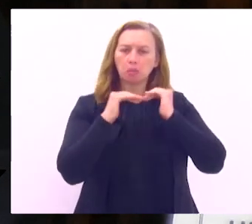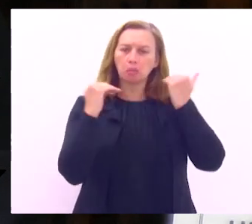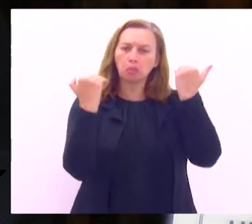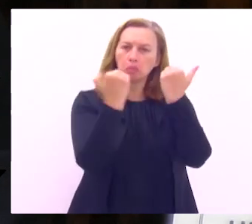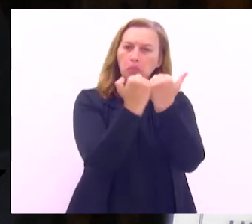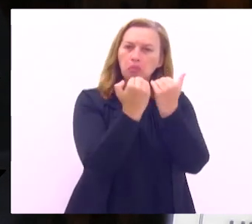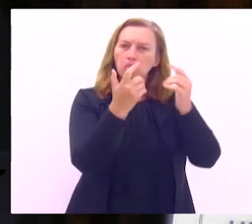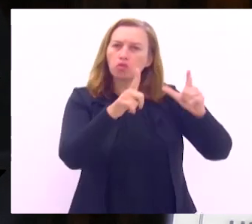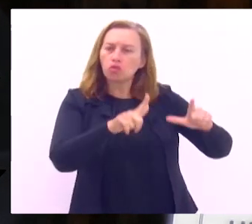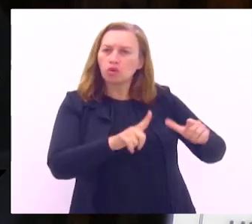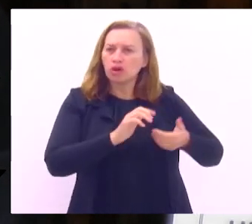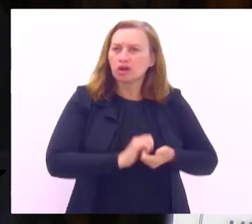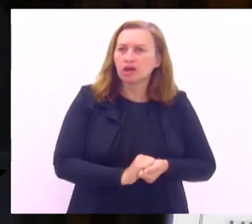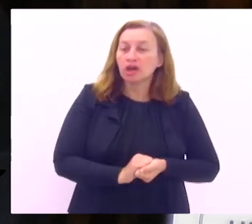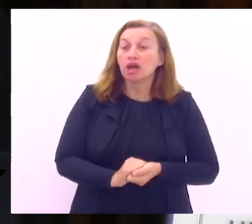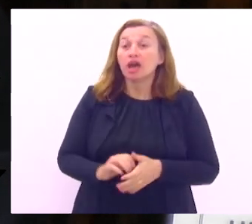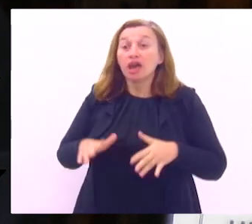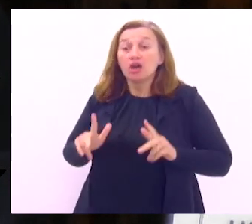Como o presidente Vlamir falou,